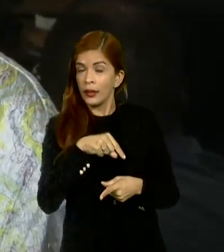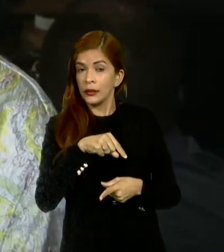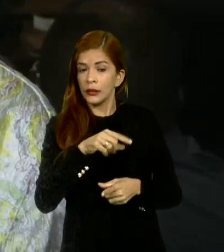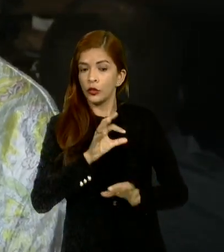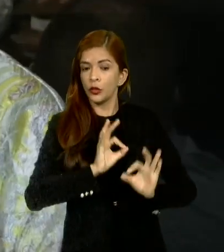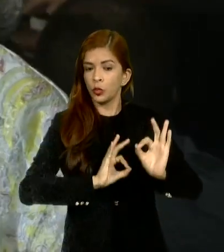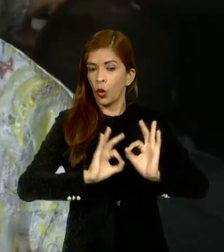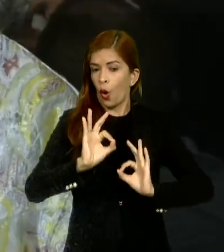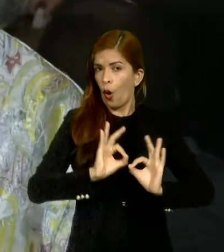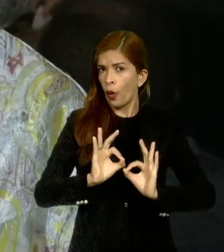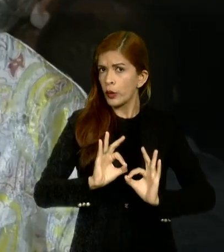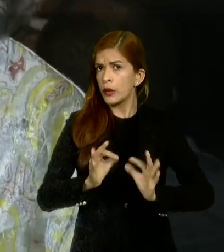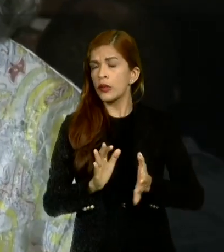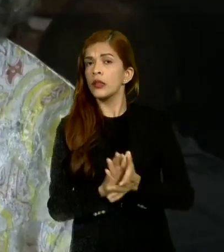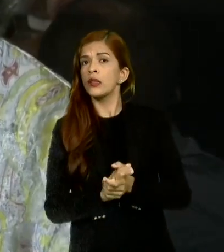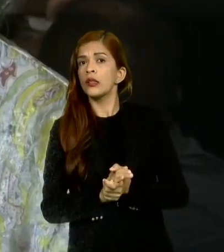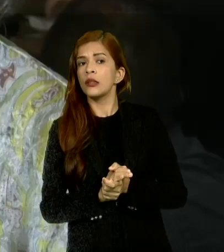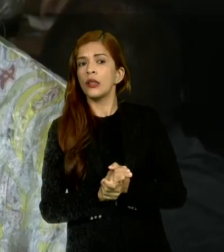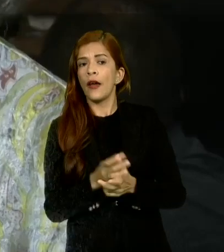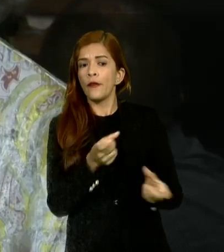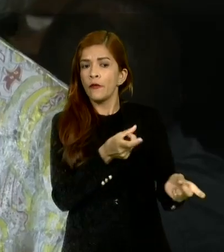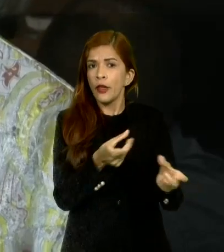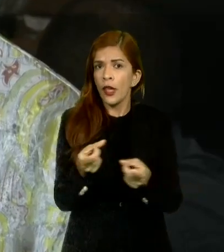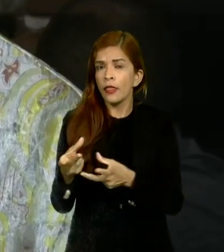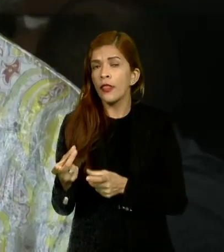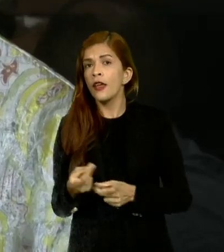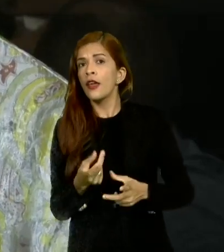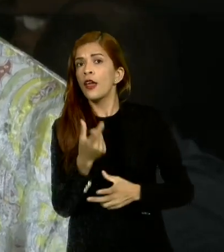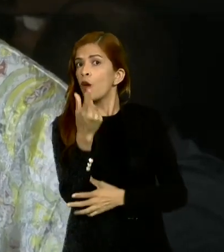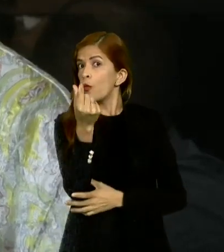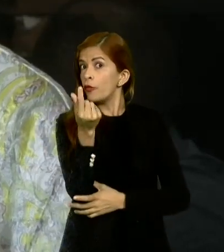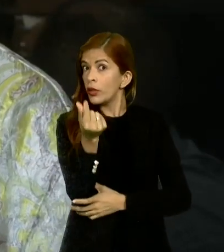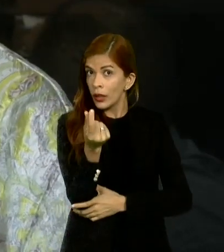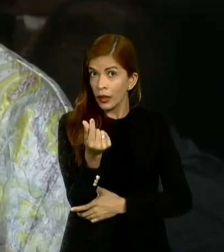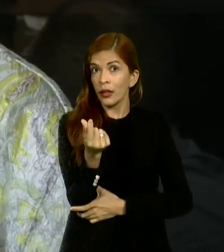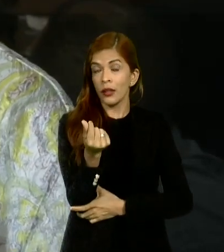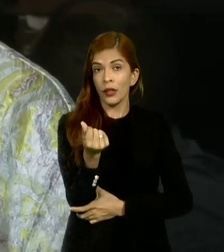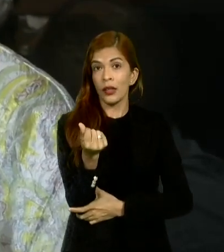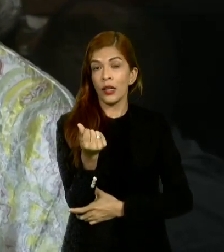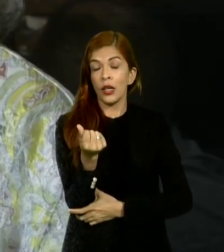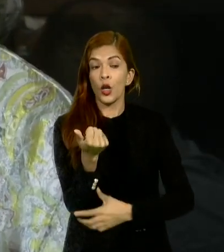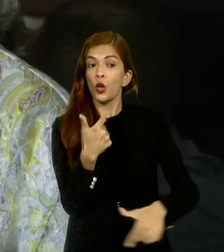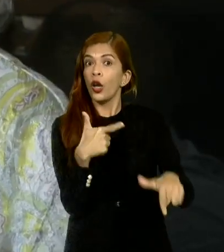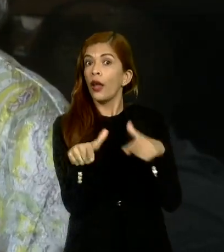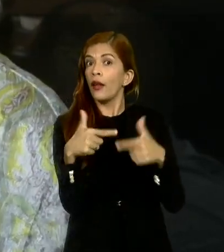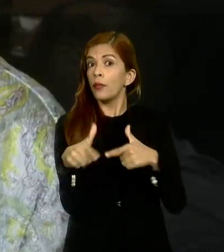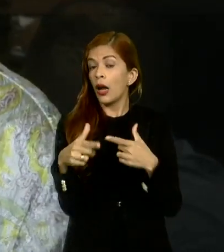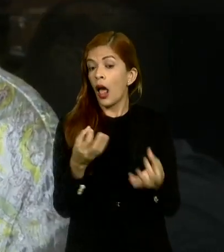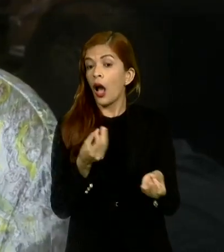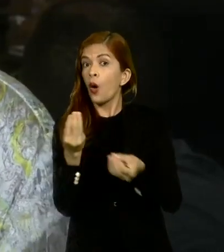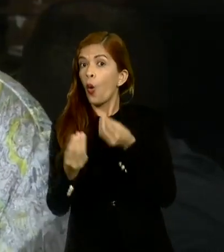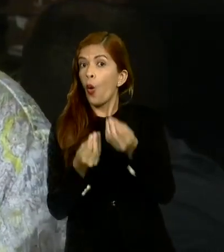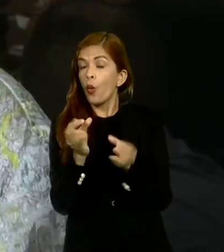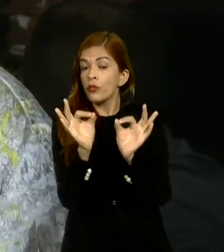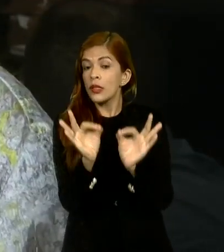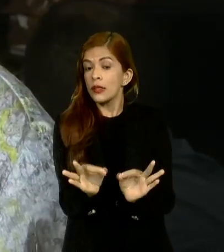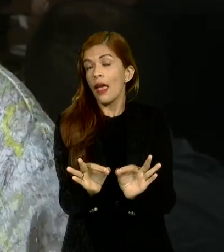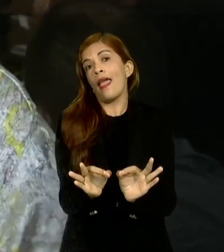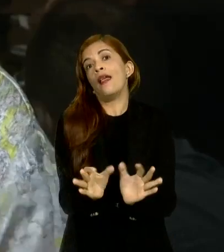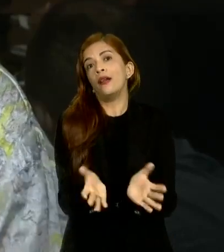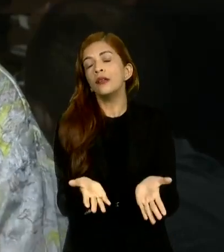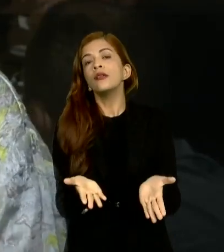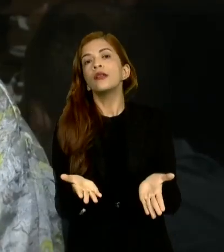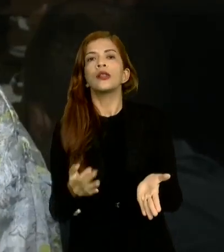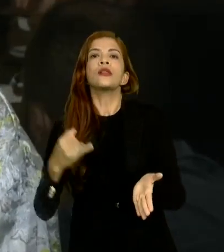que vai ser servido, os preços, a forma de trabalharmos, a organização. Então, isso é